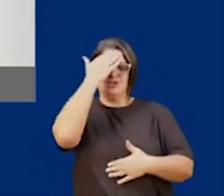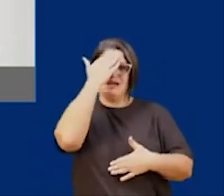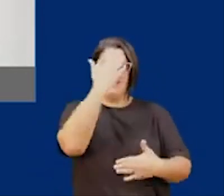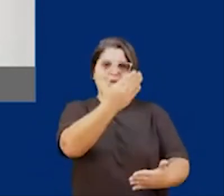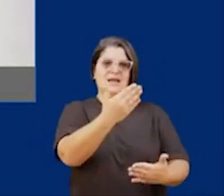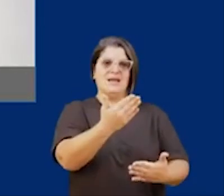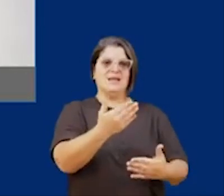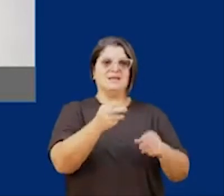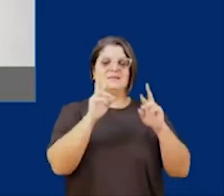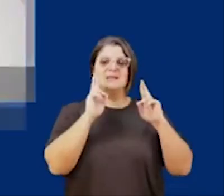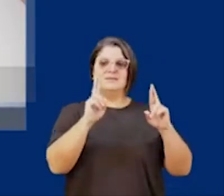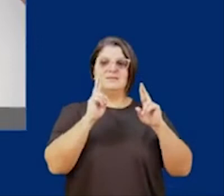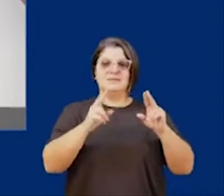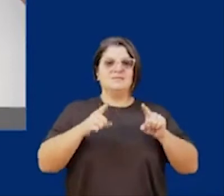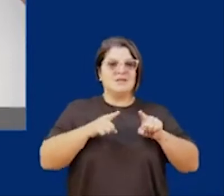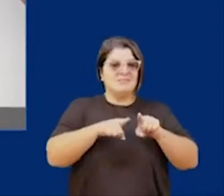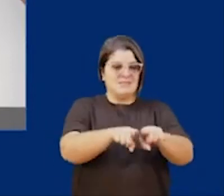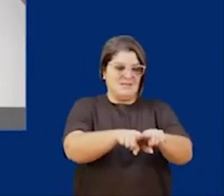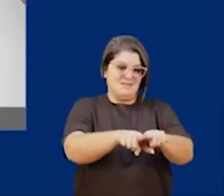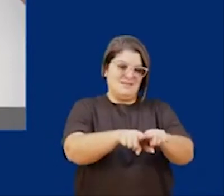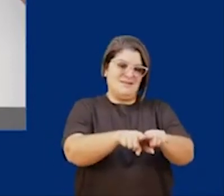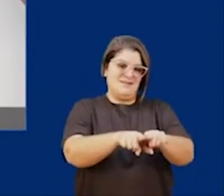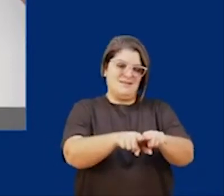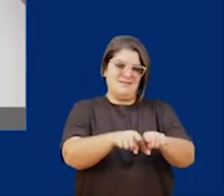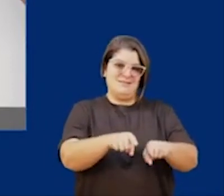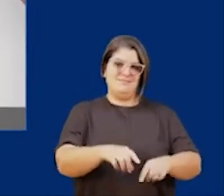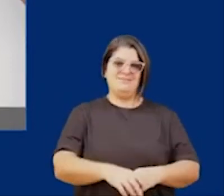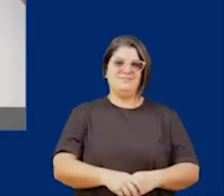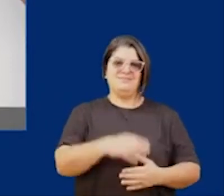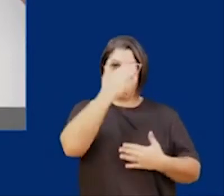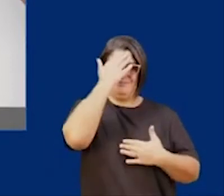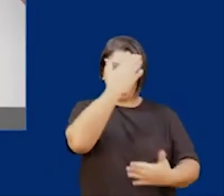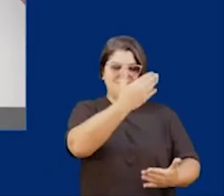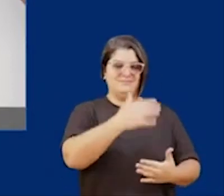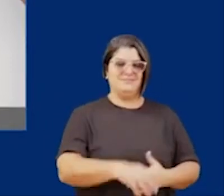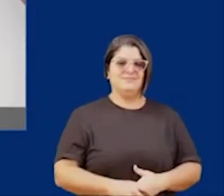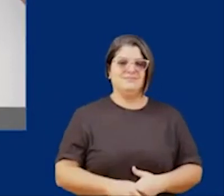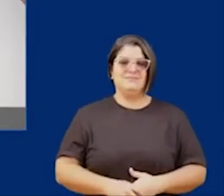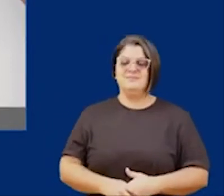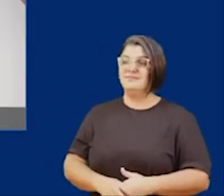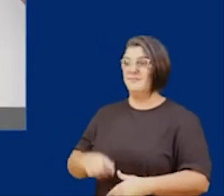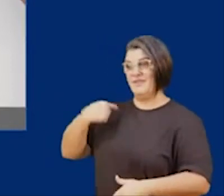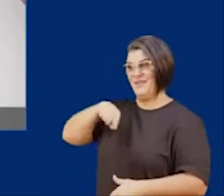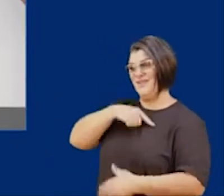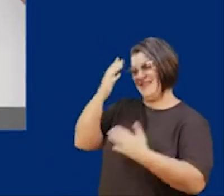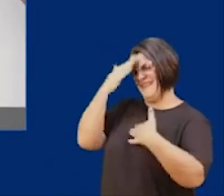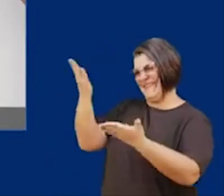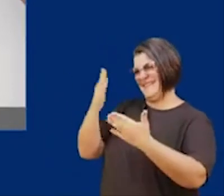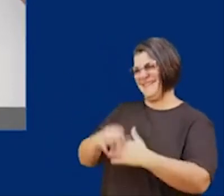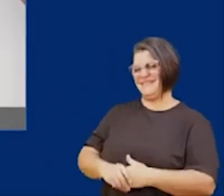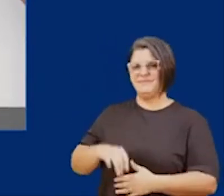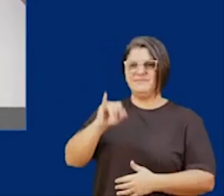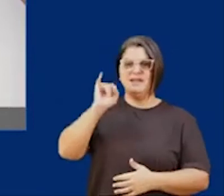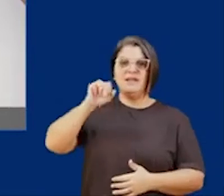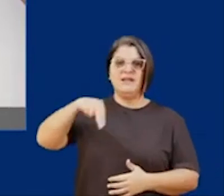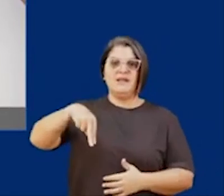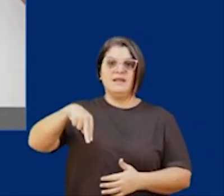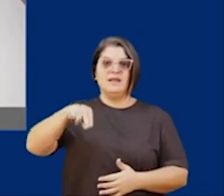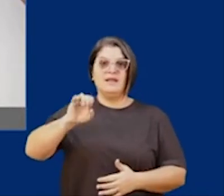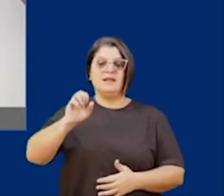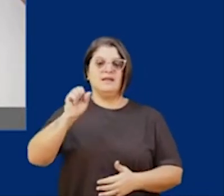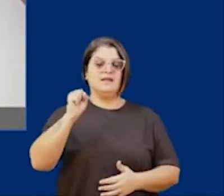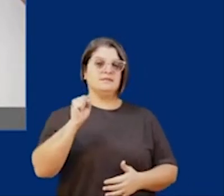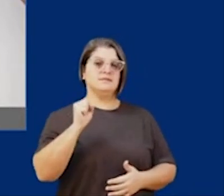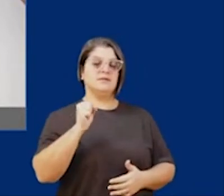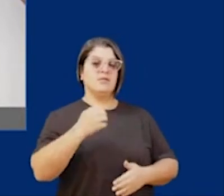na construção do mundo. Agradeço, obrigada. A gente que agradece. Inês? Eu queria falar assim, que esse processo da alimentação nos